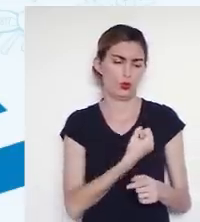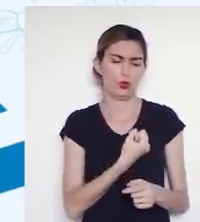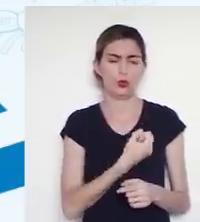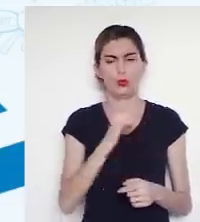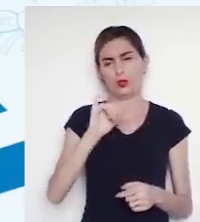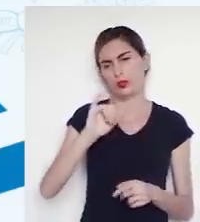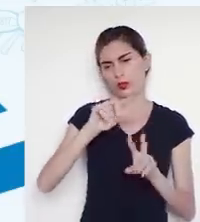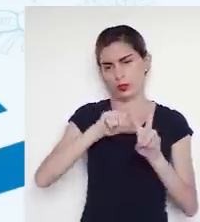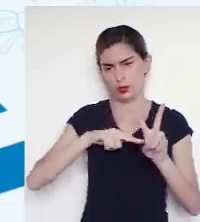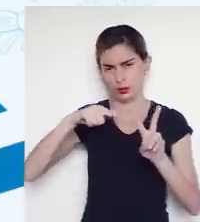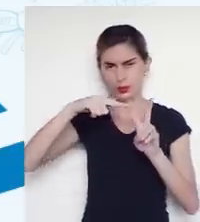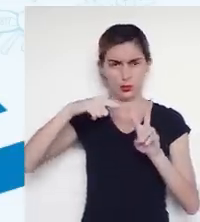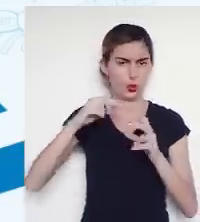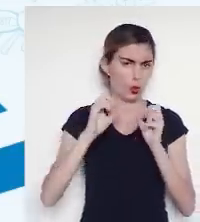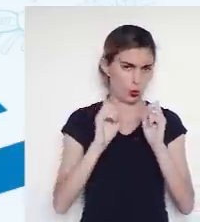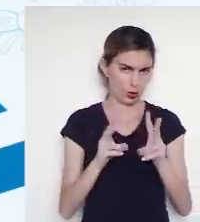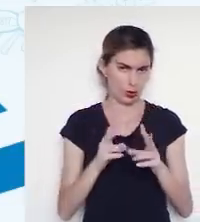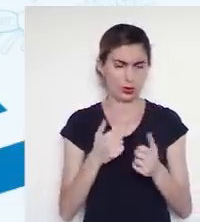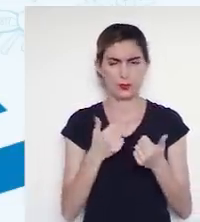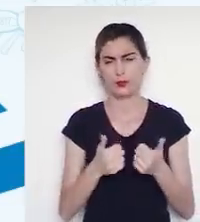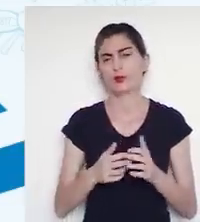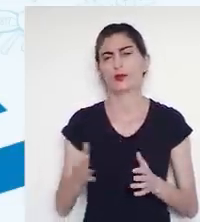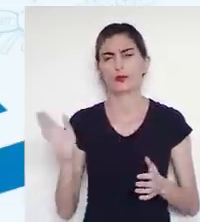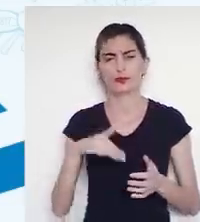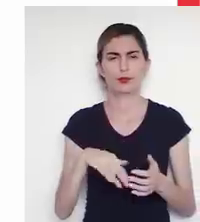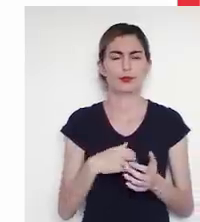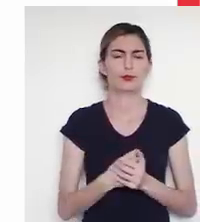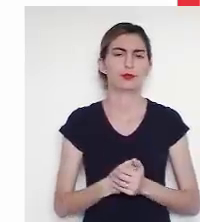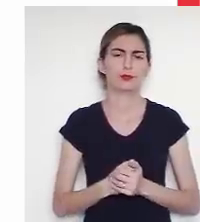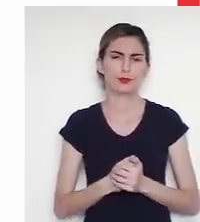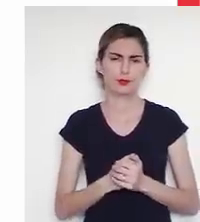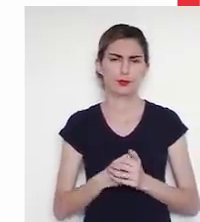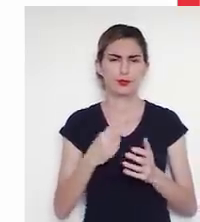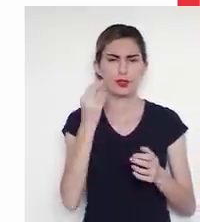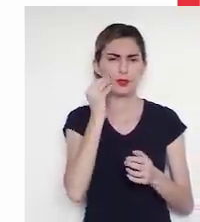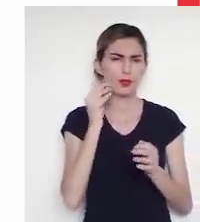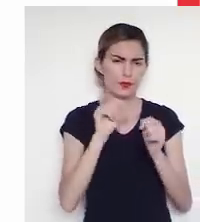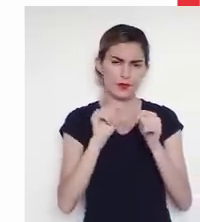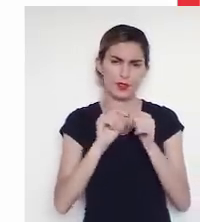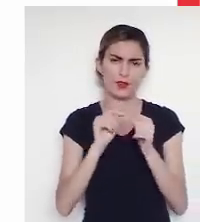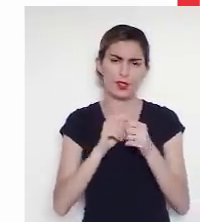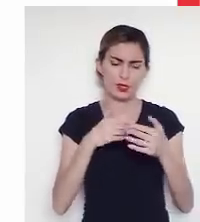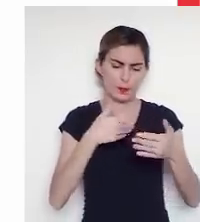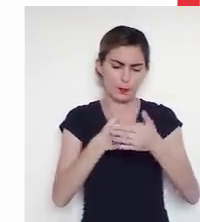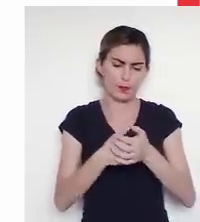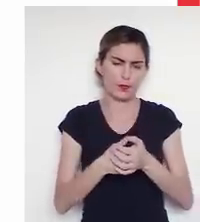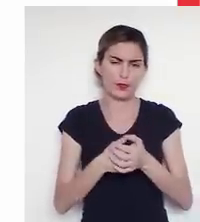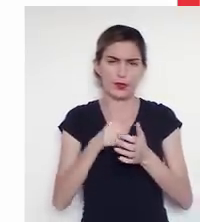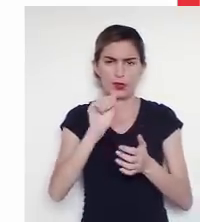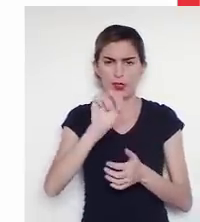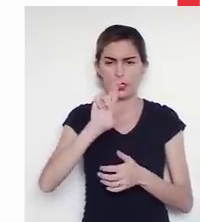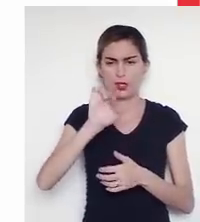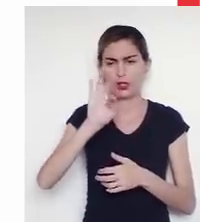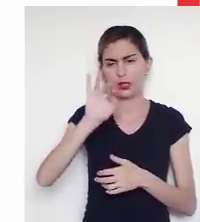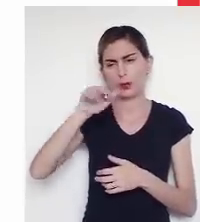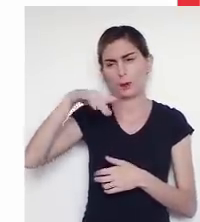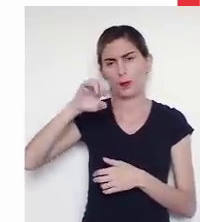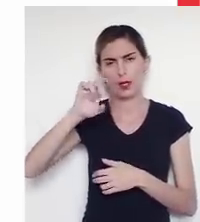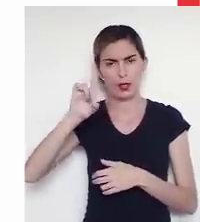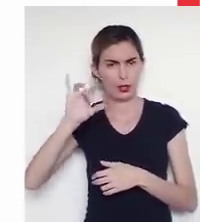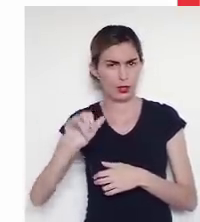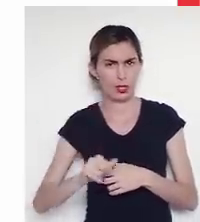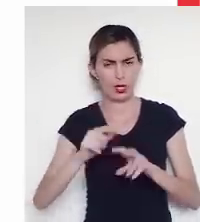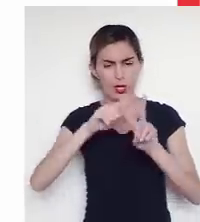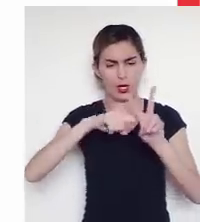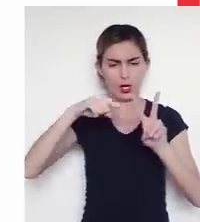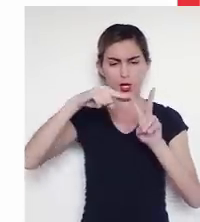números irracionais, ok? Tá bom? Então vamos lá. Vamos fazer aqui uma aproximação aritmética. Raiz